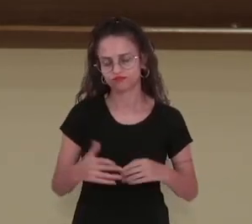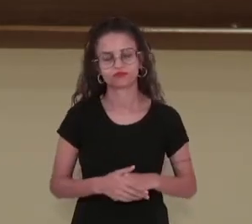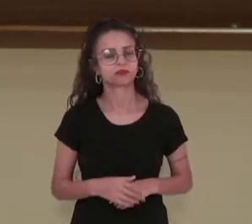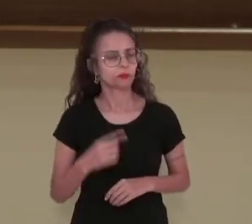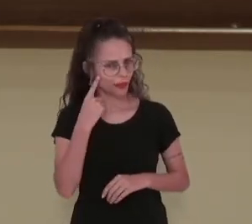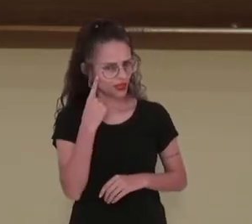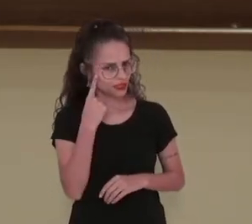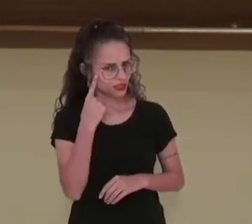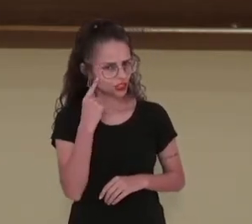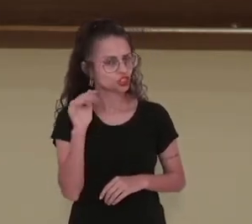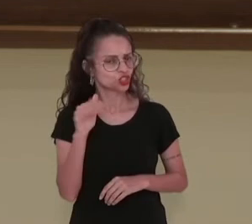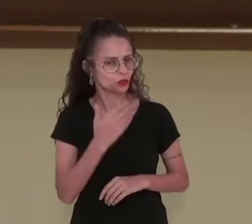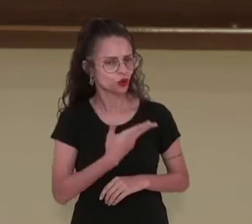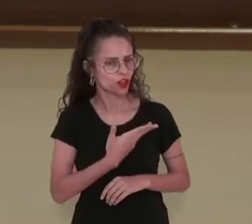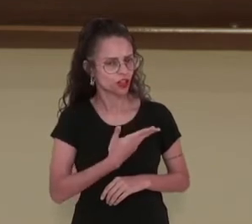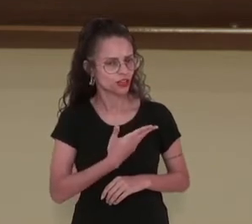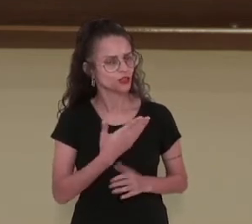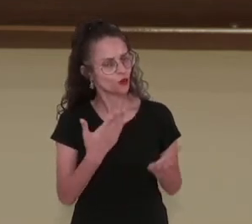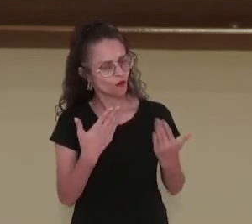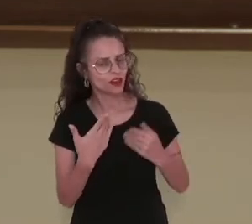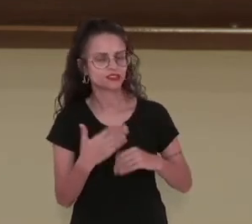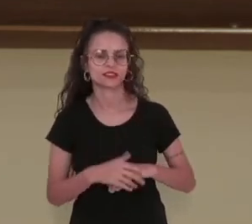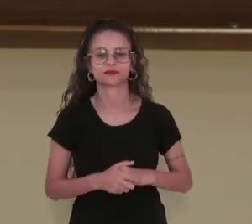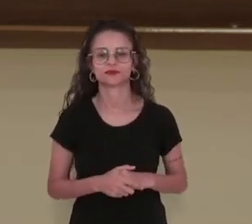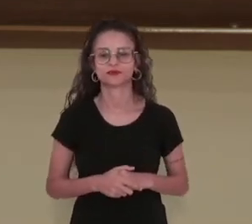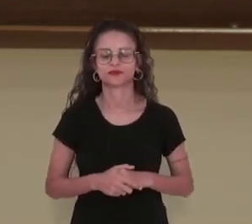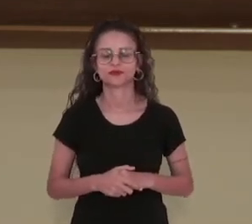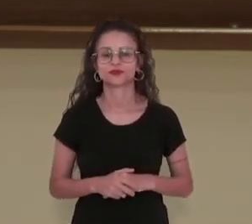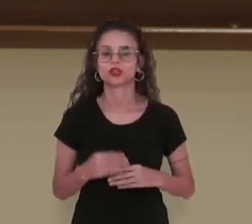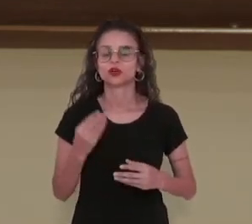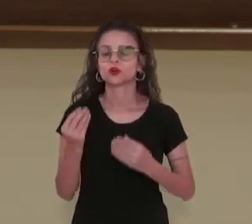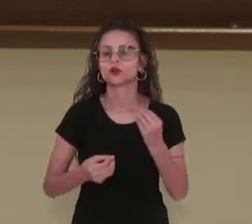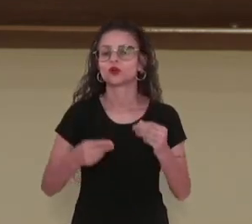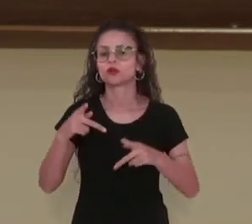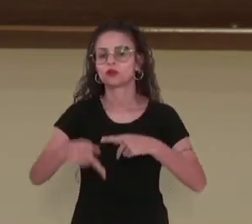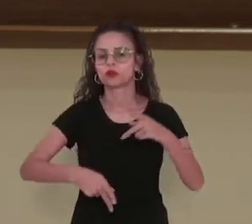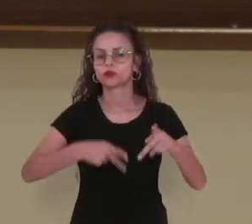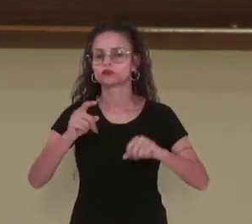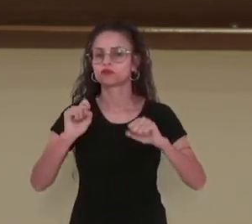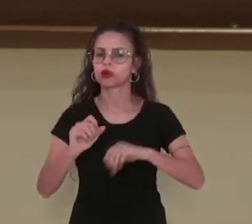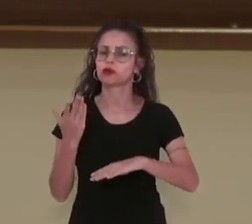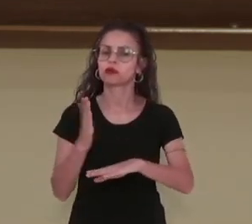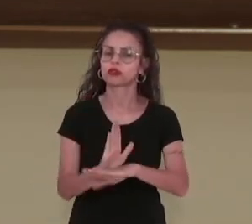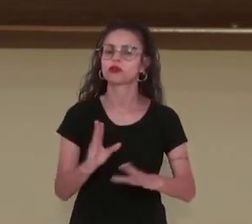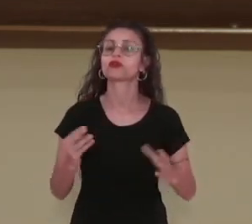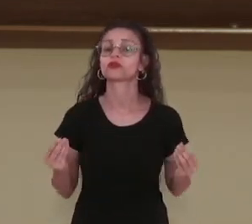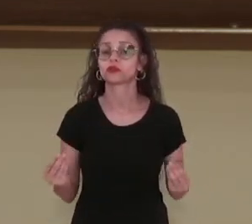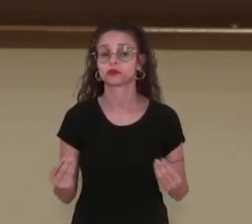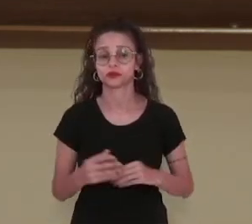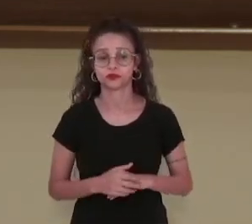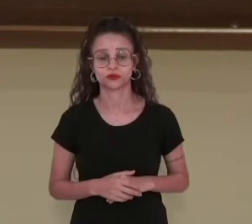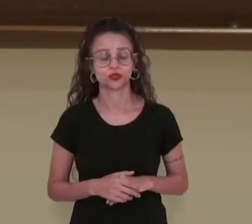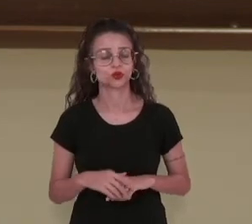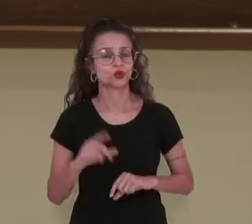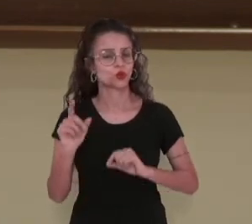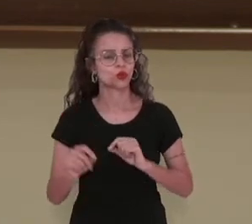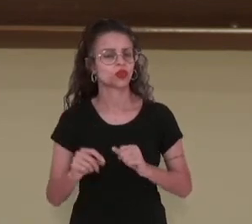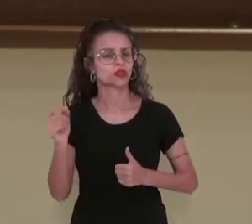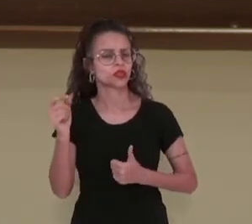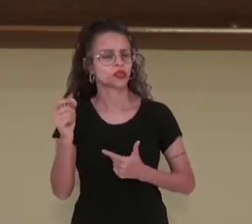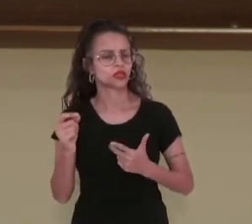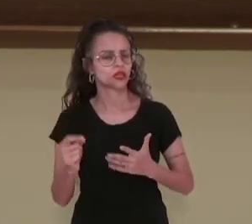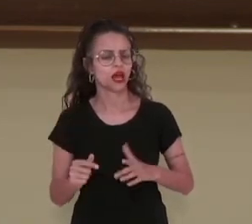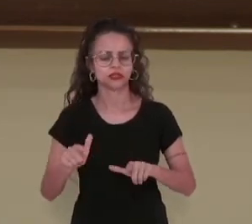um pouco, chame um colega, converse. Como a população pode colaborar? Quais são as ações